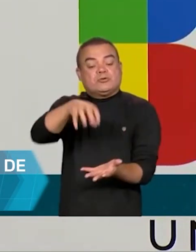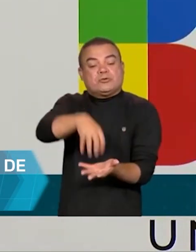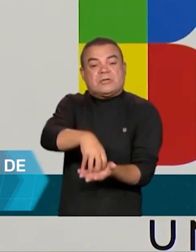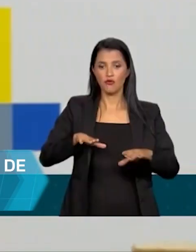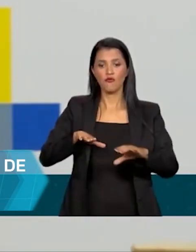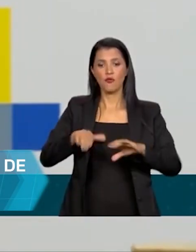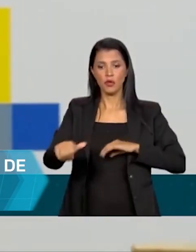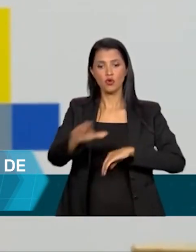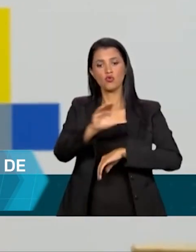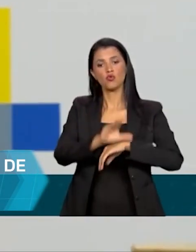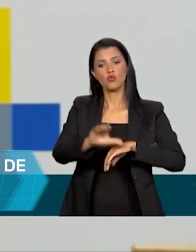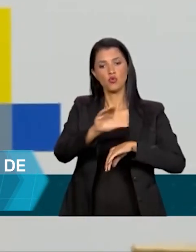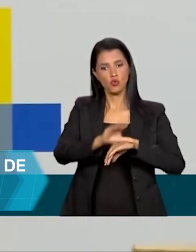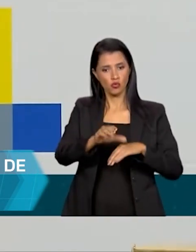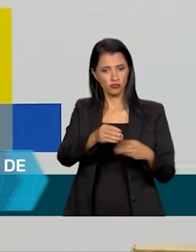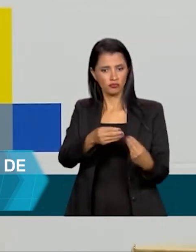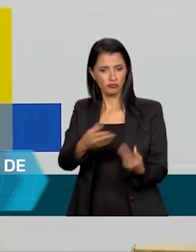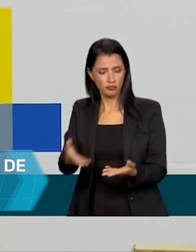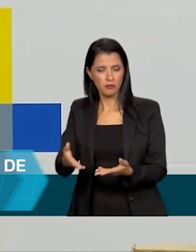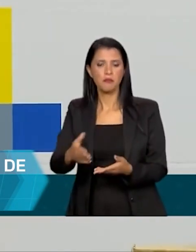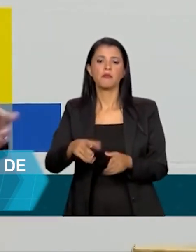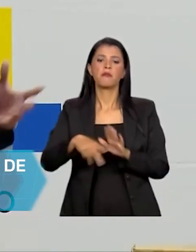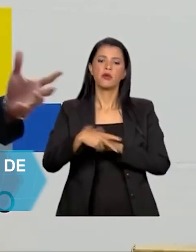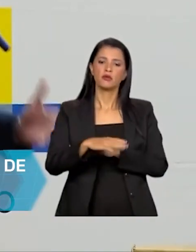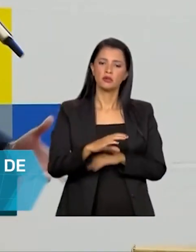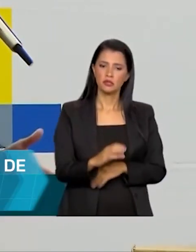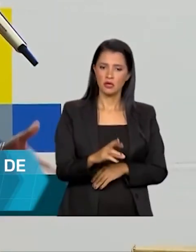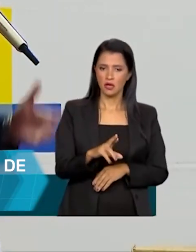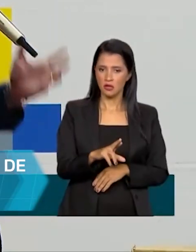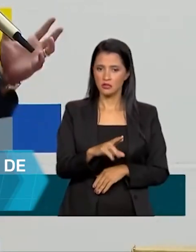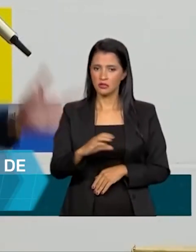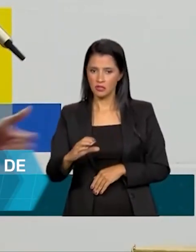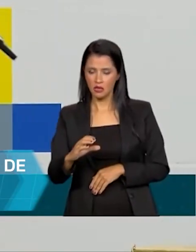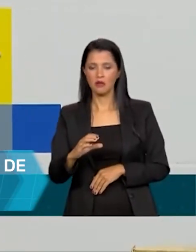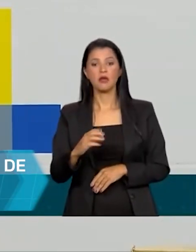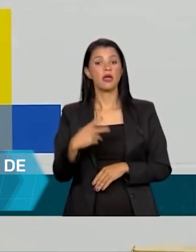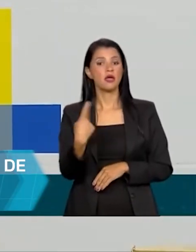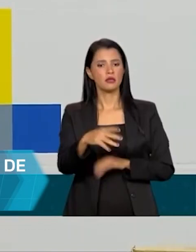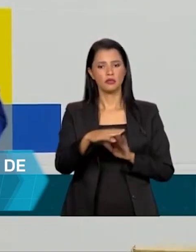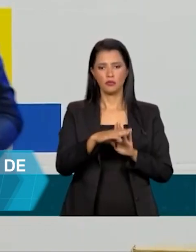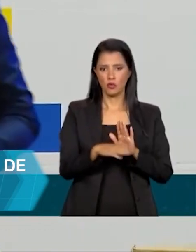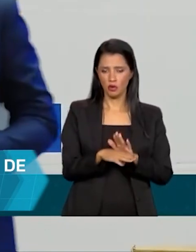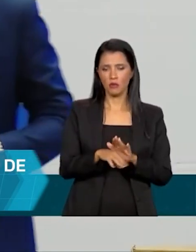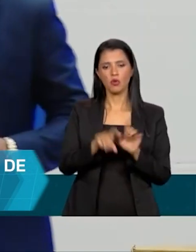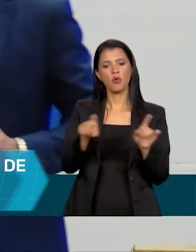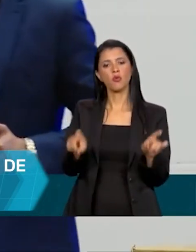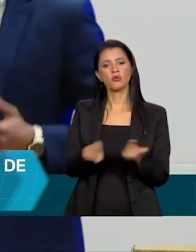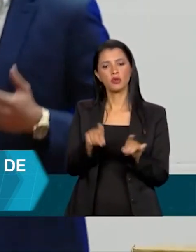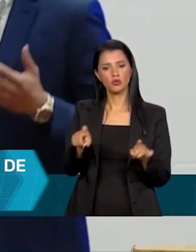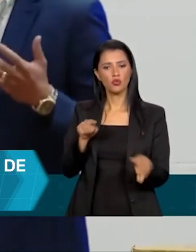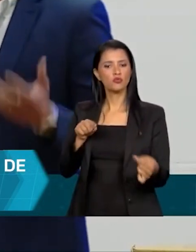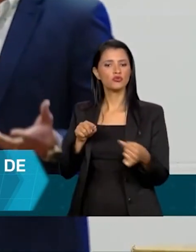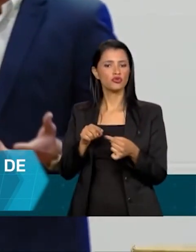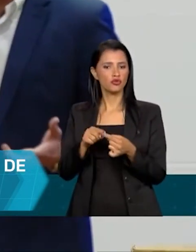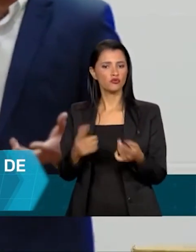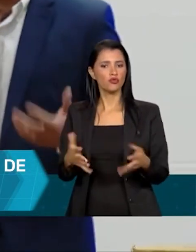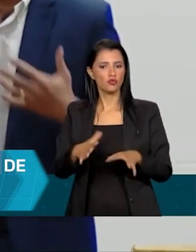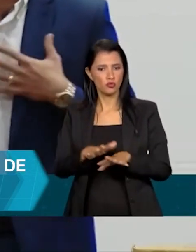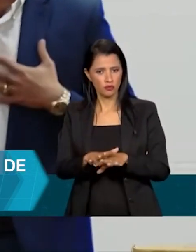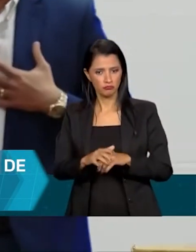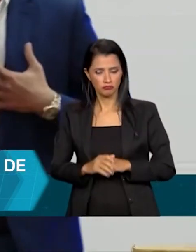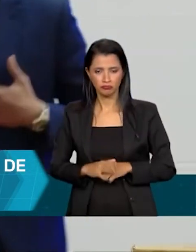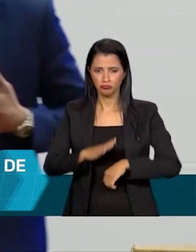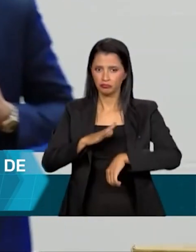Computadores. O ministro das Comunicações, Juscelino Filho, que esteve presente no evento, fala sobre um novo Brasil que se